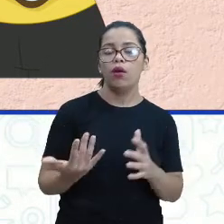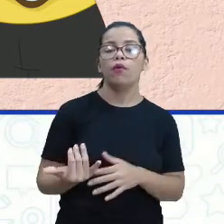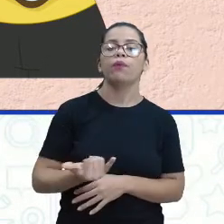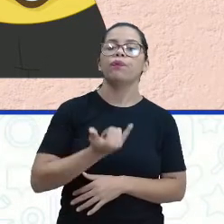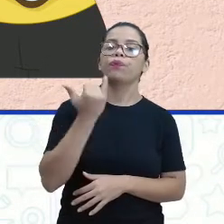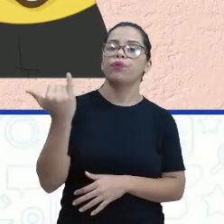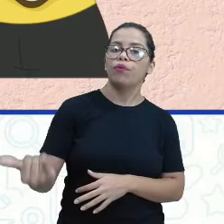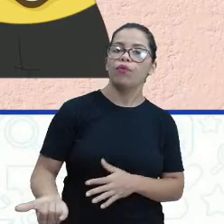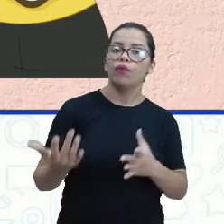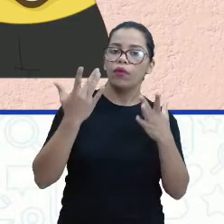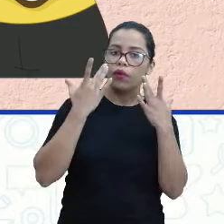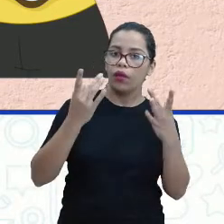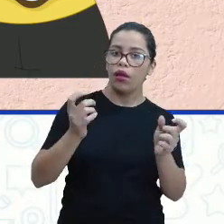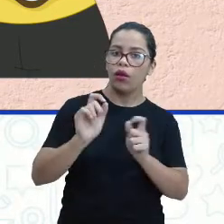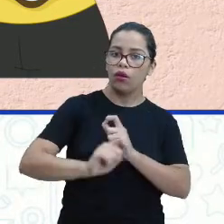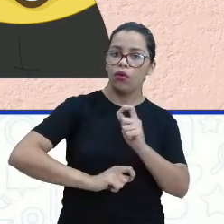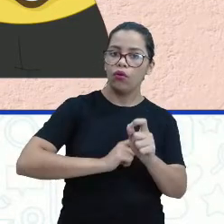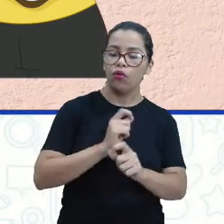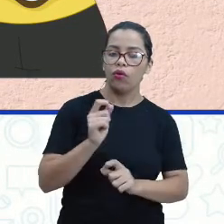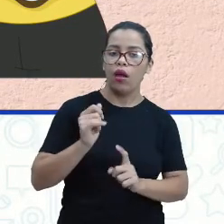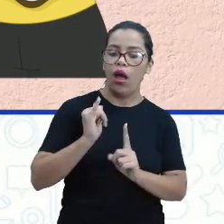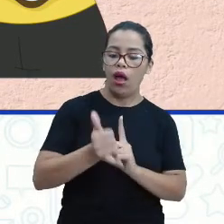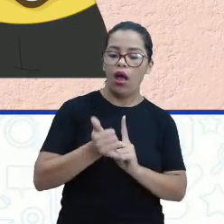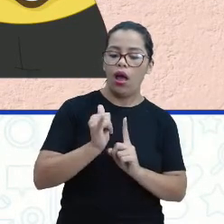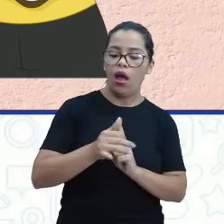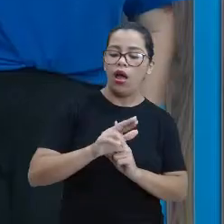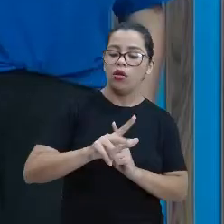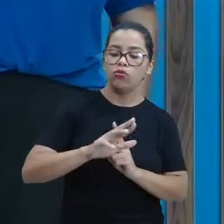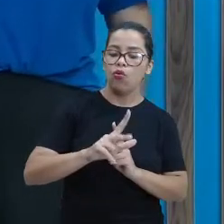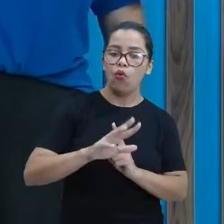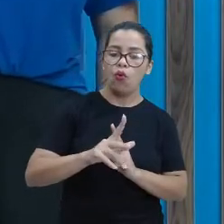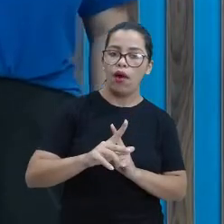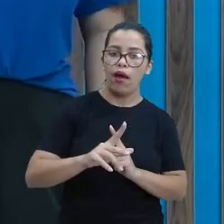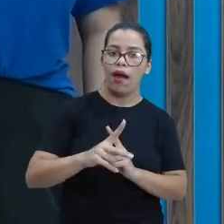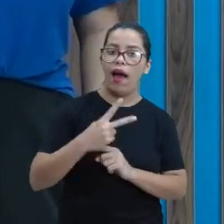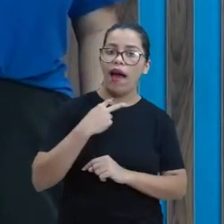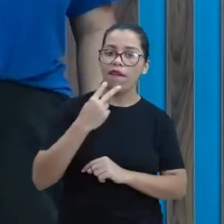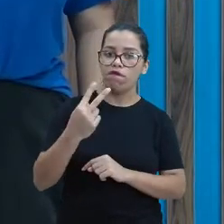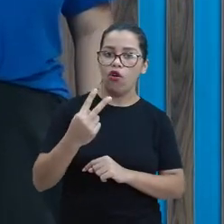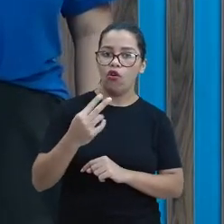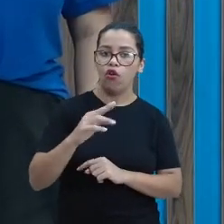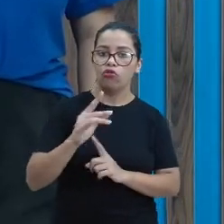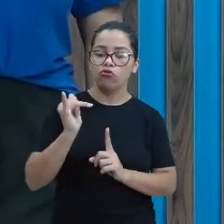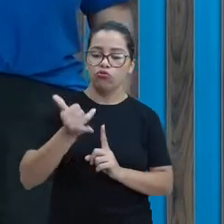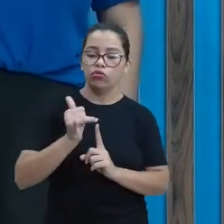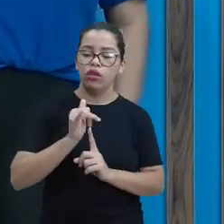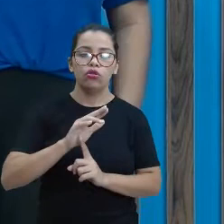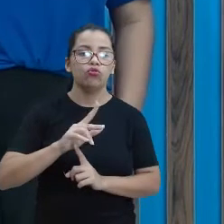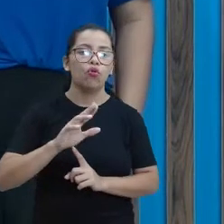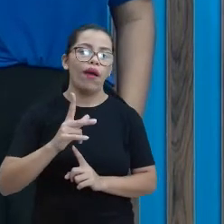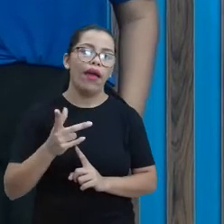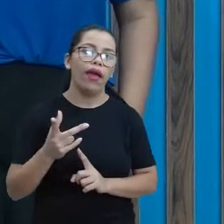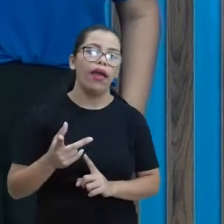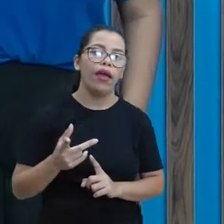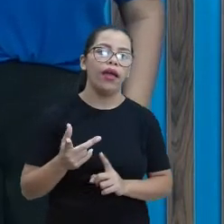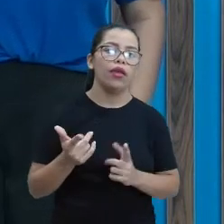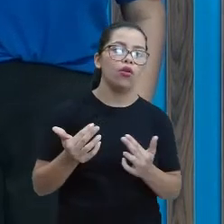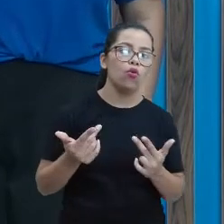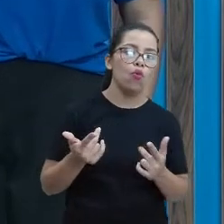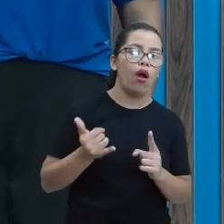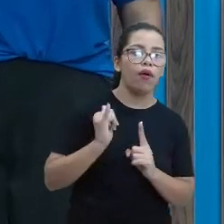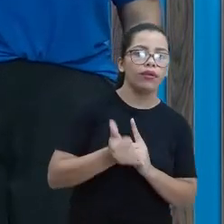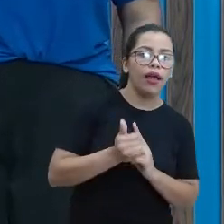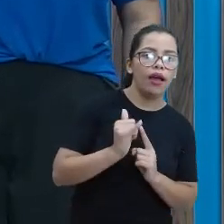voz do texto não necessariamente representa a voz do autor do texto. Às vezes a